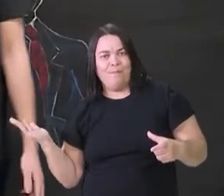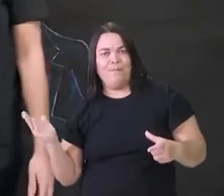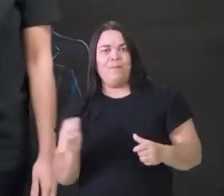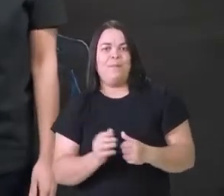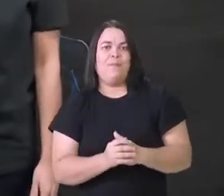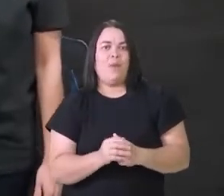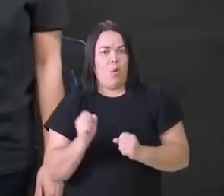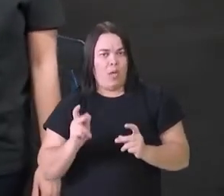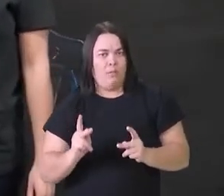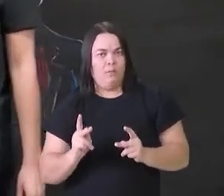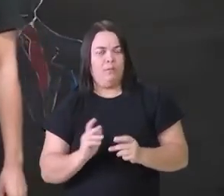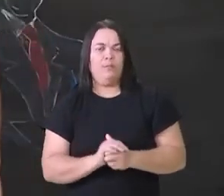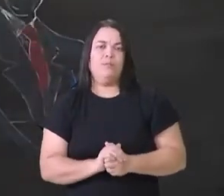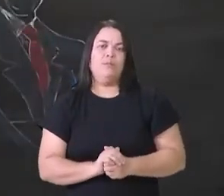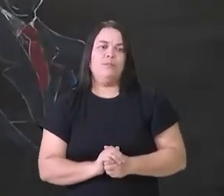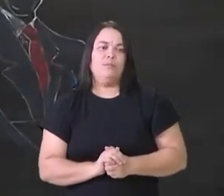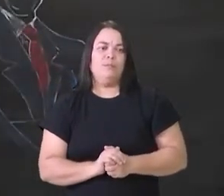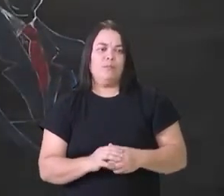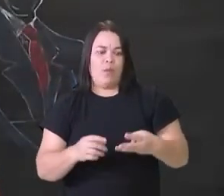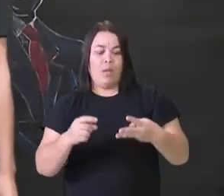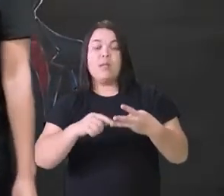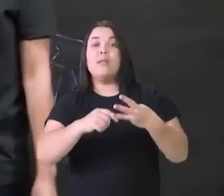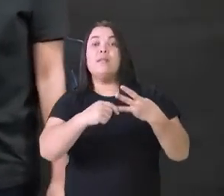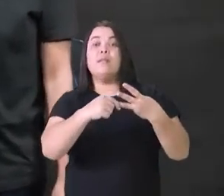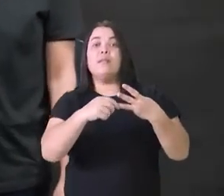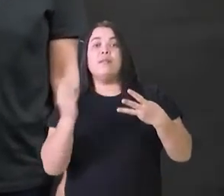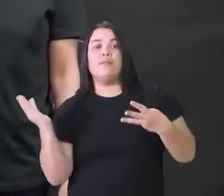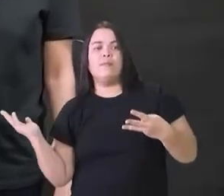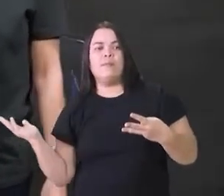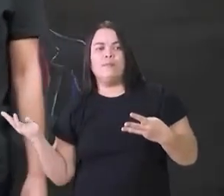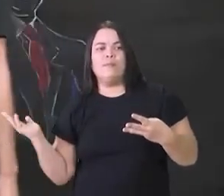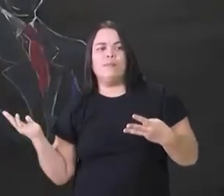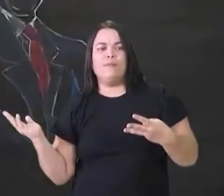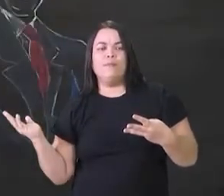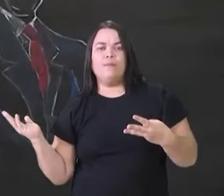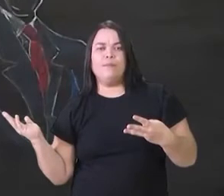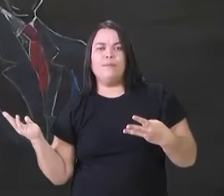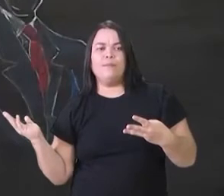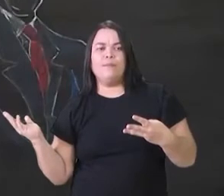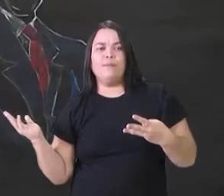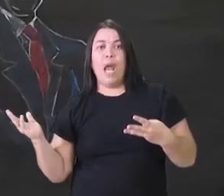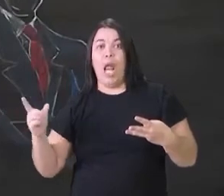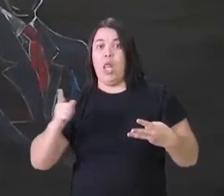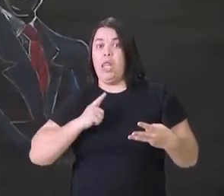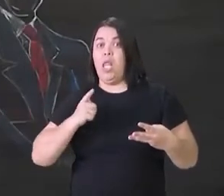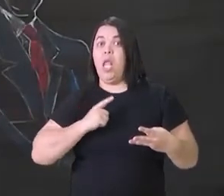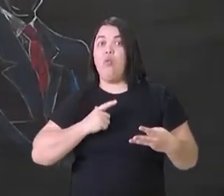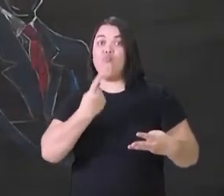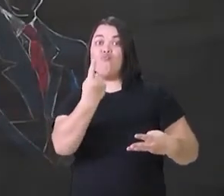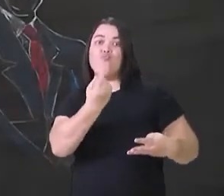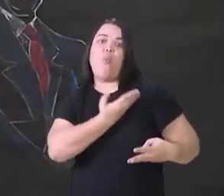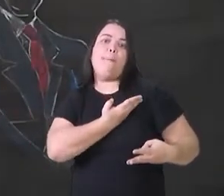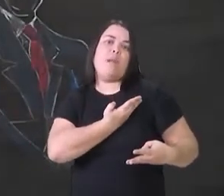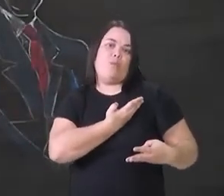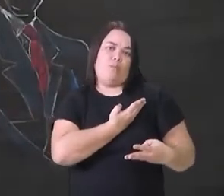live. Ok? Eu tenho a terceira agora. I have a friend. Eu tenho um amigo.